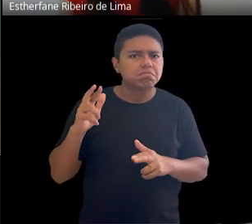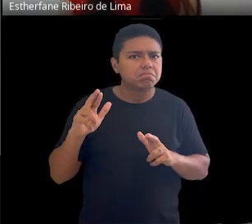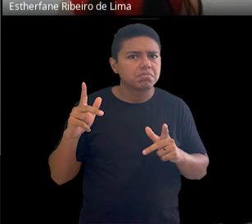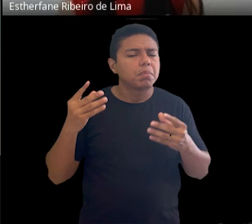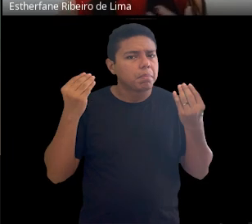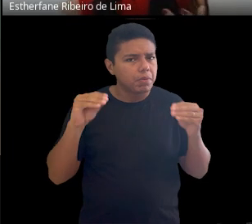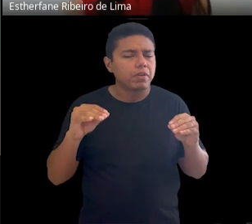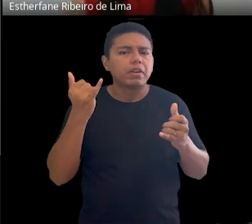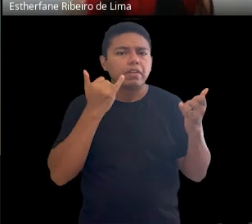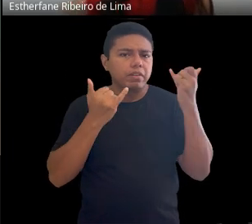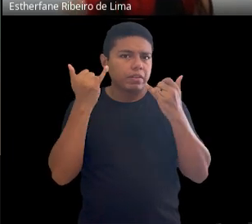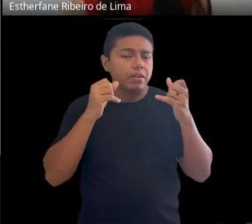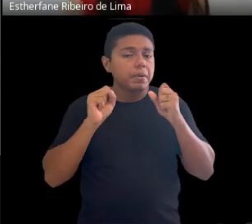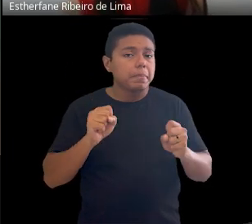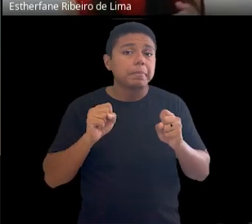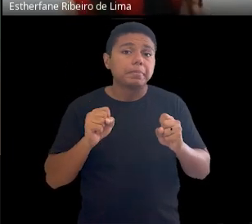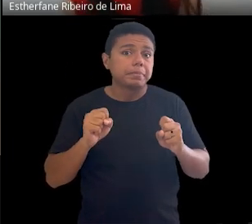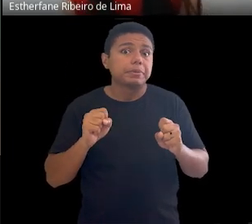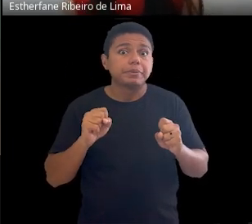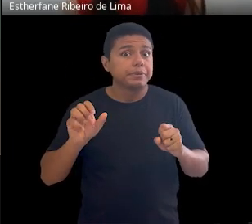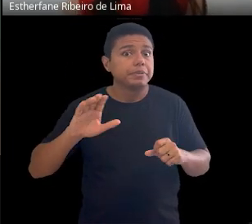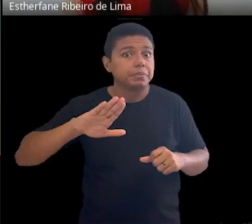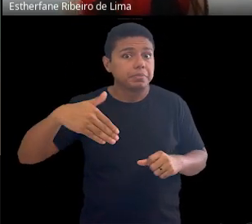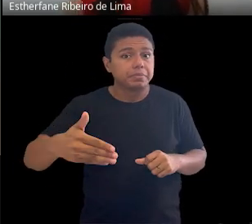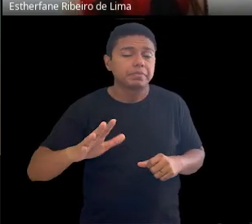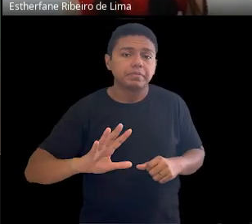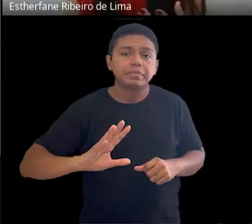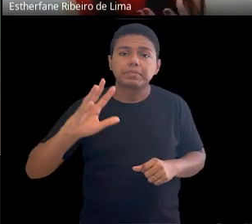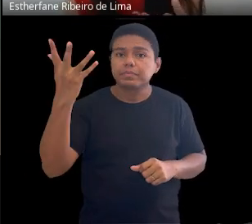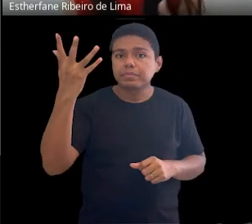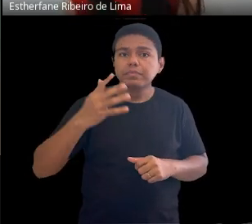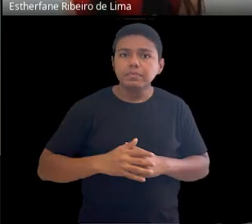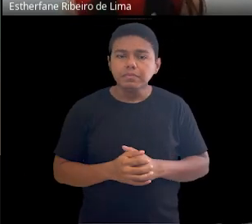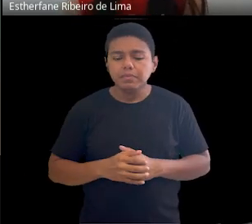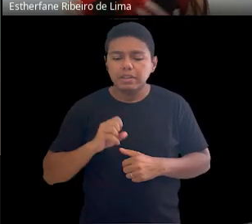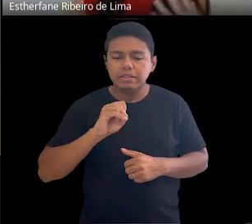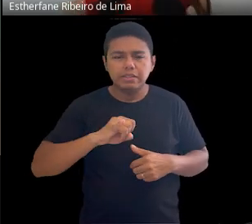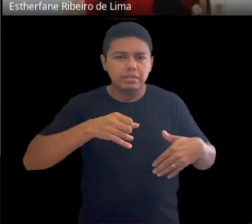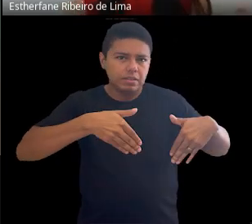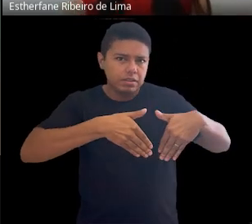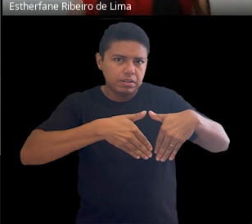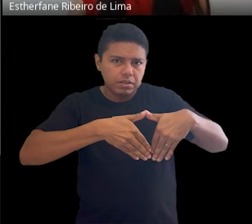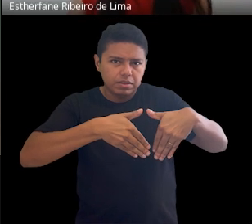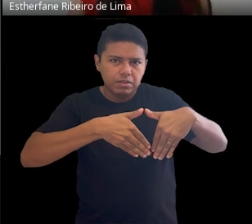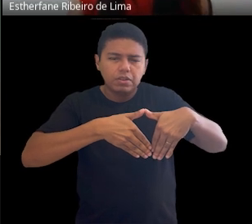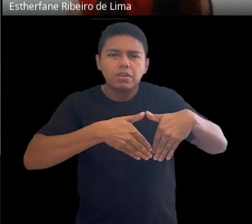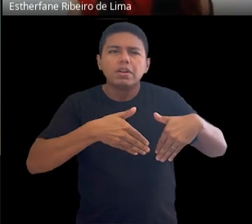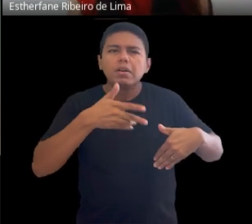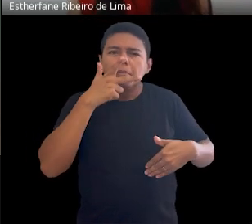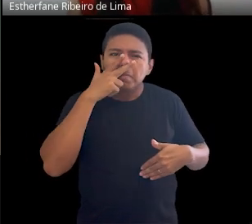ser um percentil menor que 50. Se está com a altura de fundo de útero, com 38 semanas, uma altura de fundo de útero